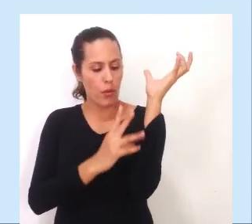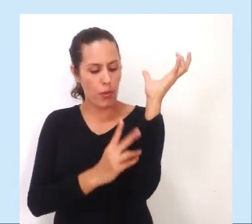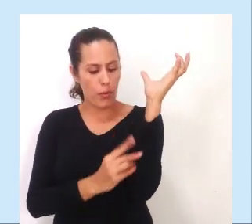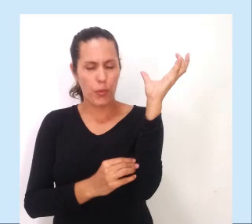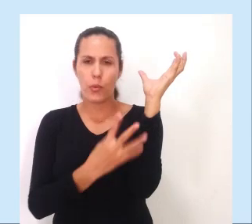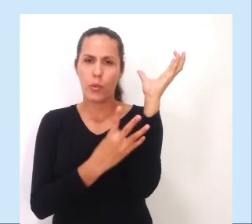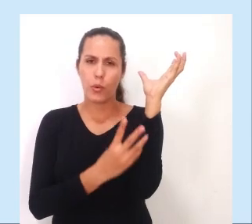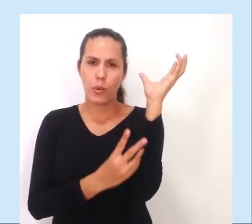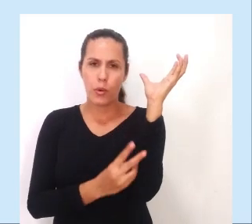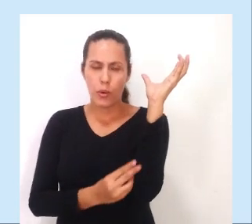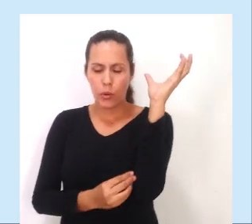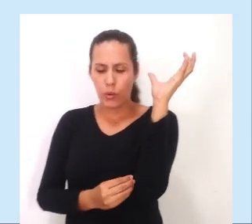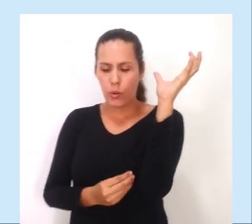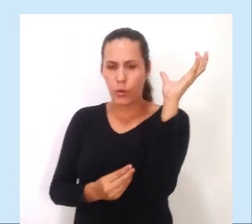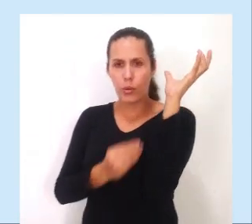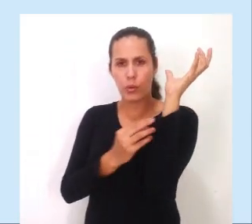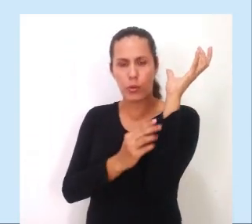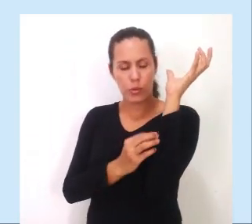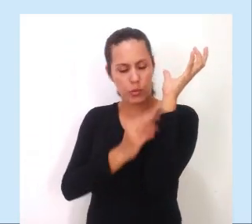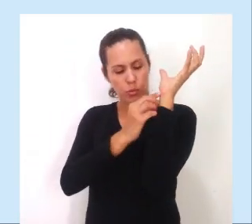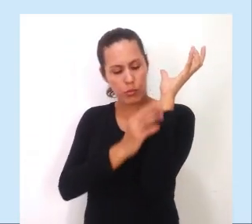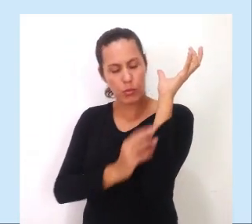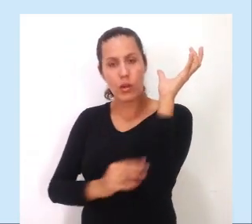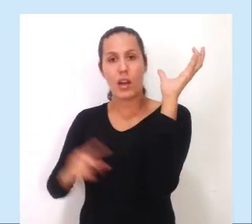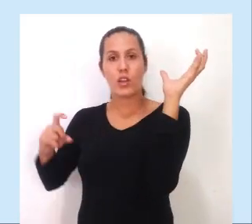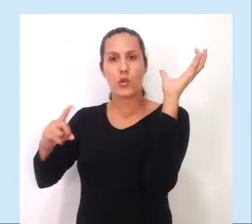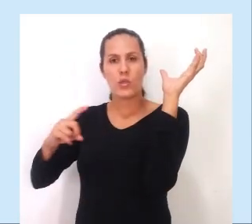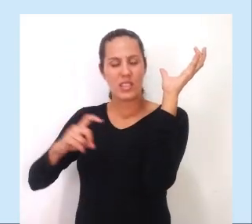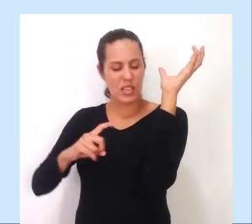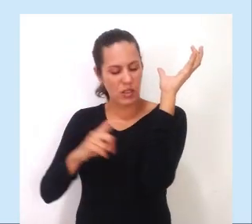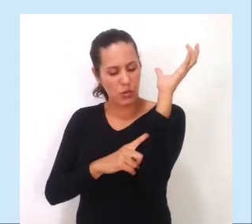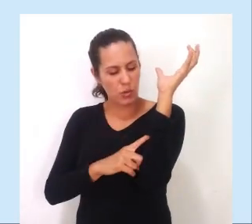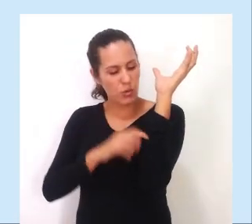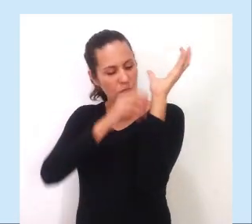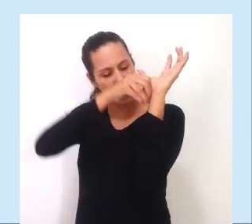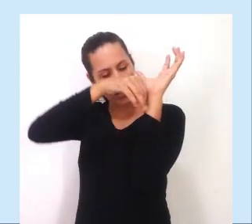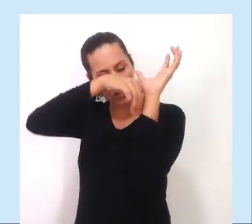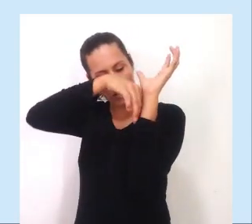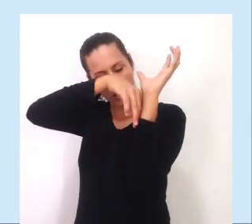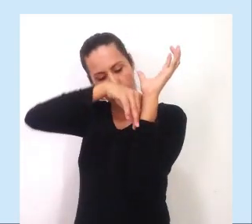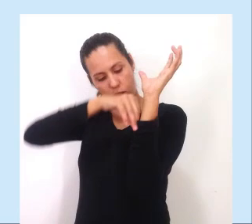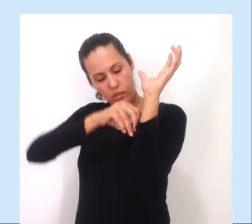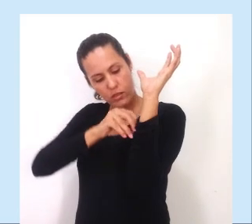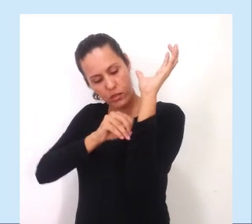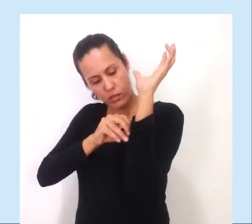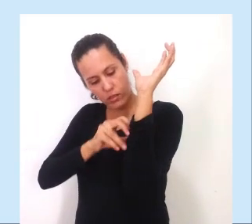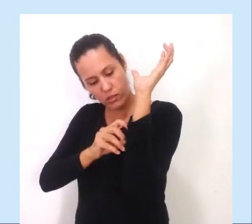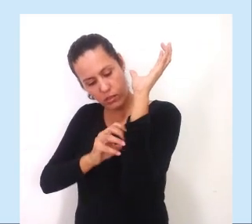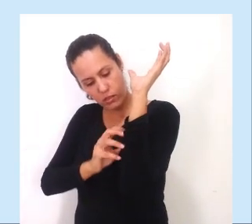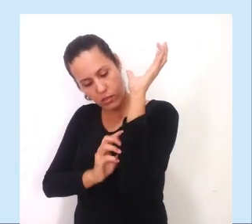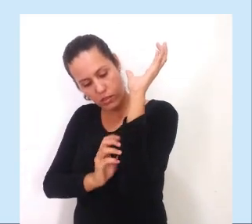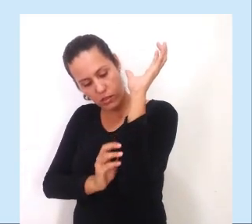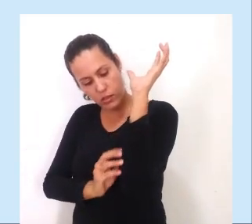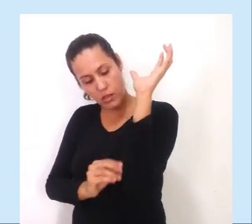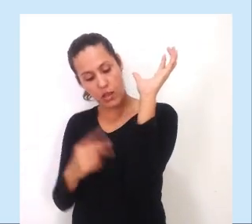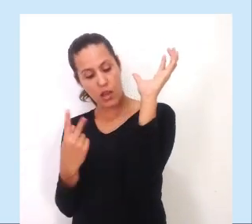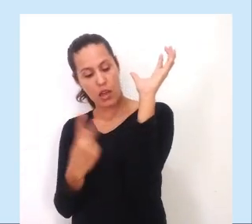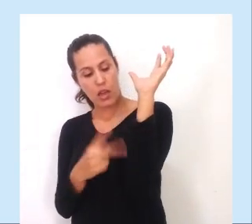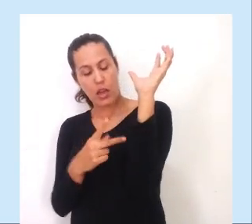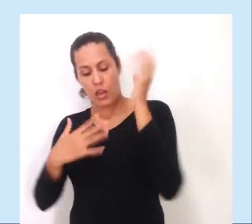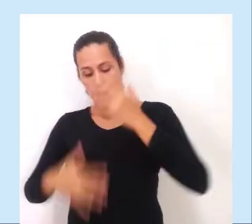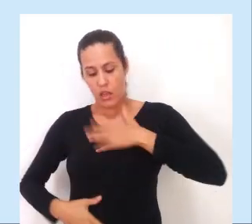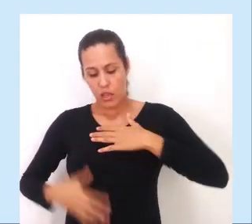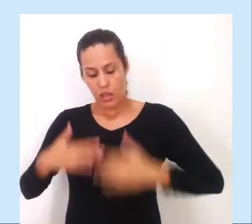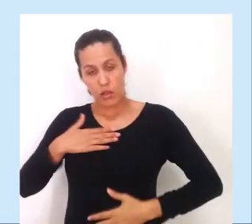produzida aí pelo caule de algumas plantas. E o inseto ele acaba ficando preso nesse ambar, o que faz